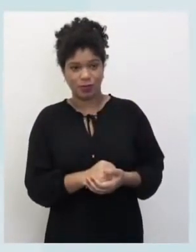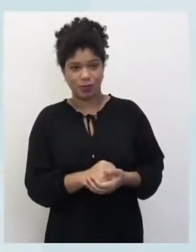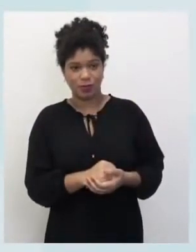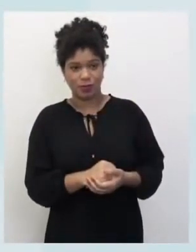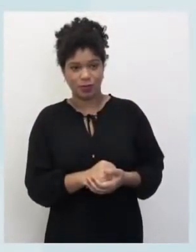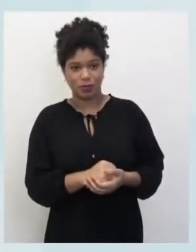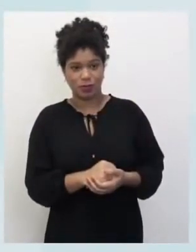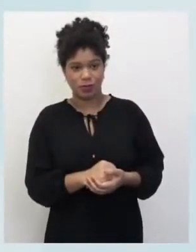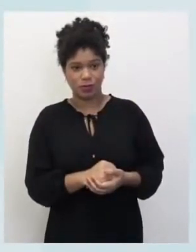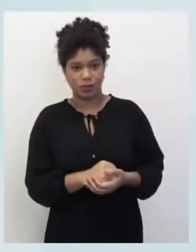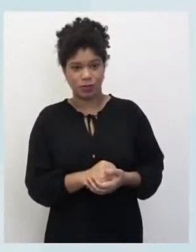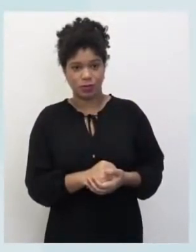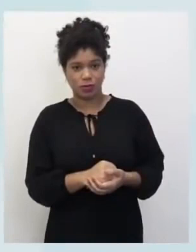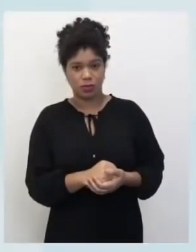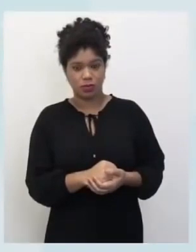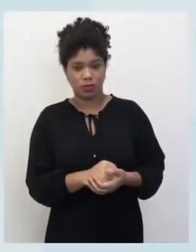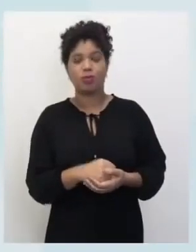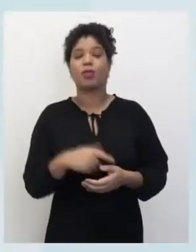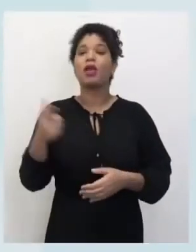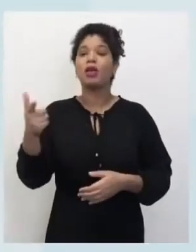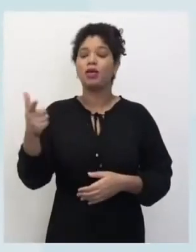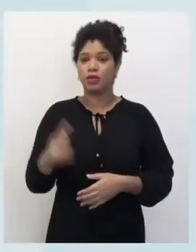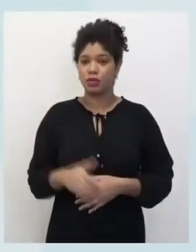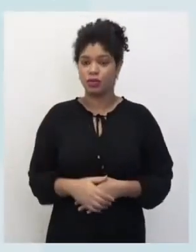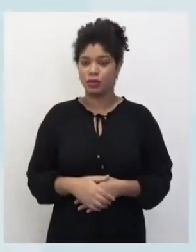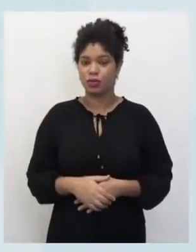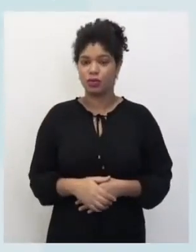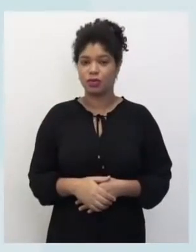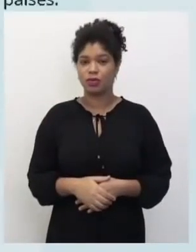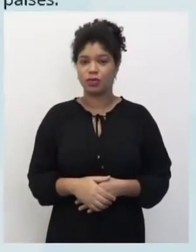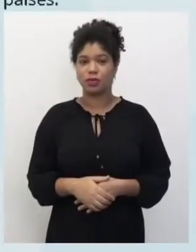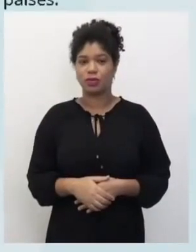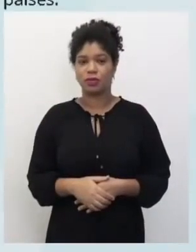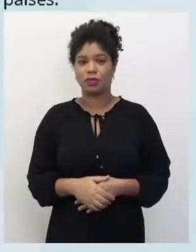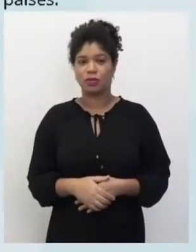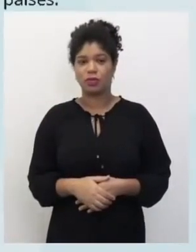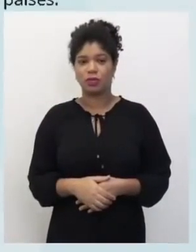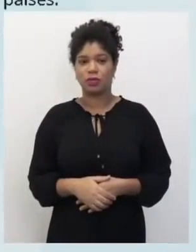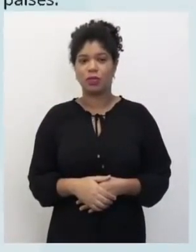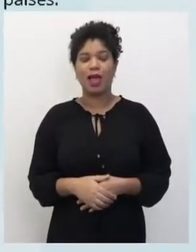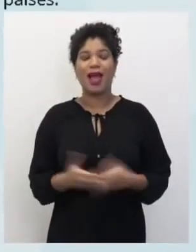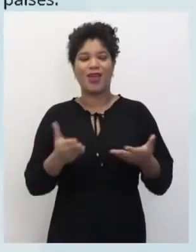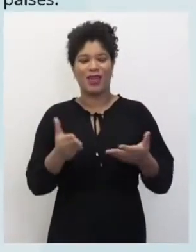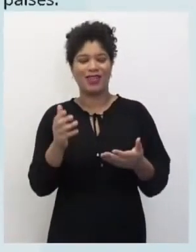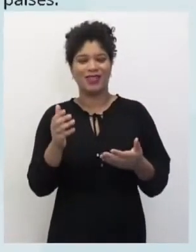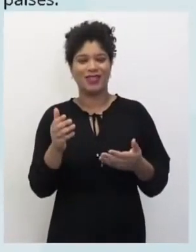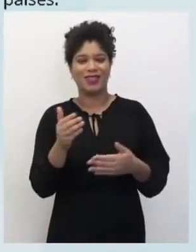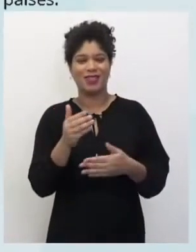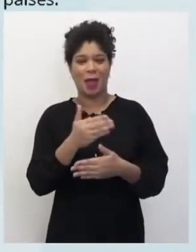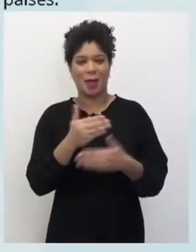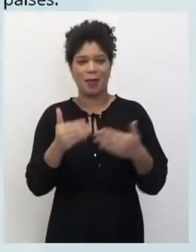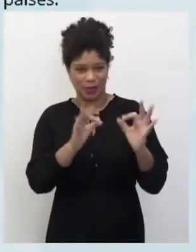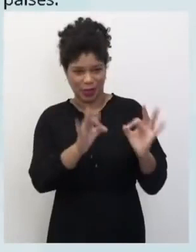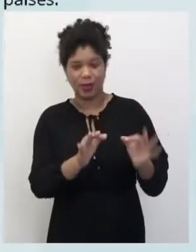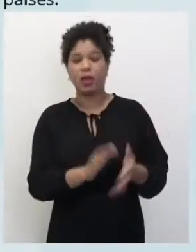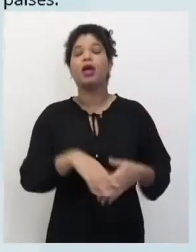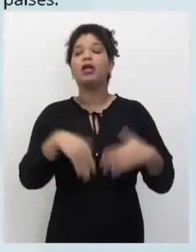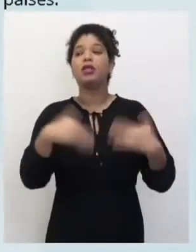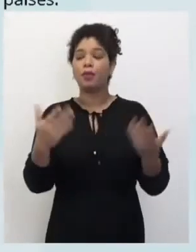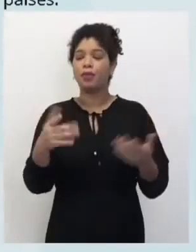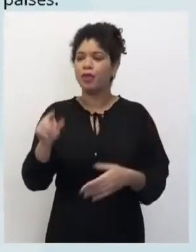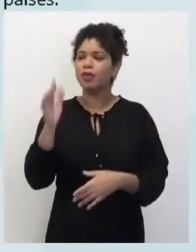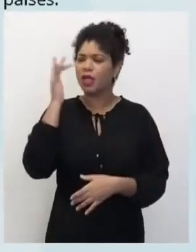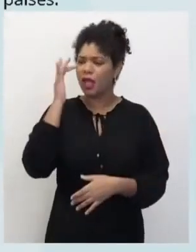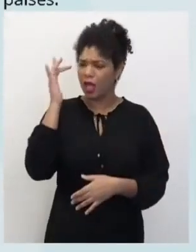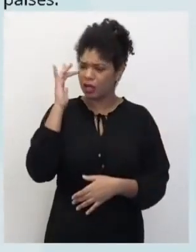Assim. O senhor uma antes, acho. Aí. O senhor vê alguma